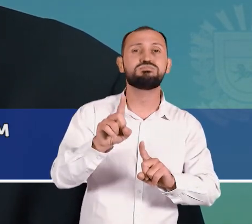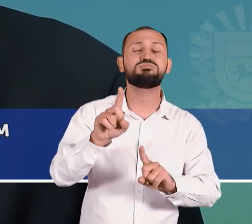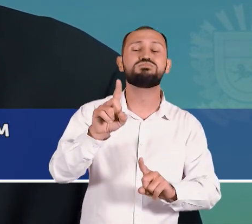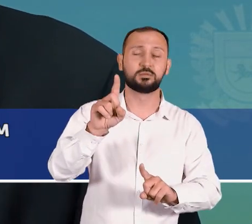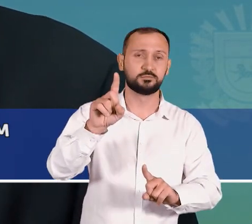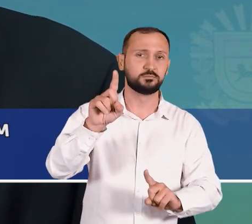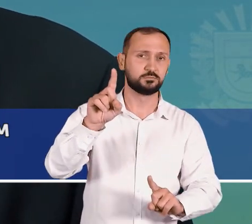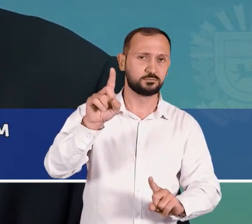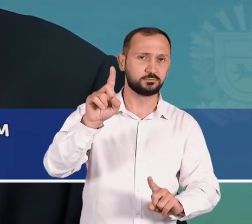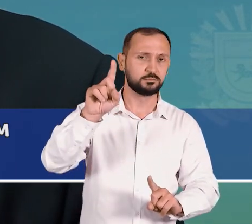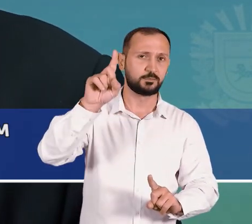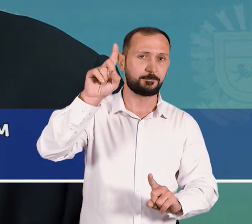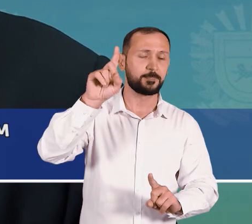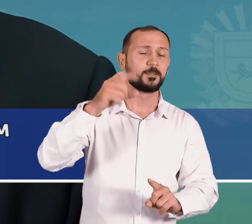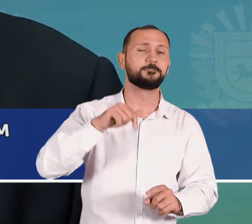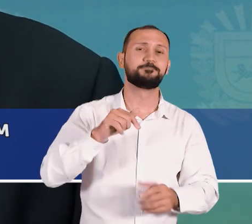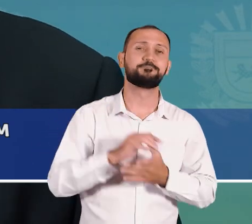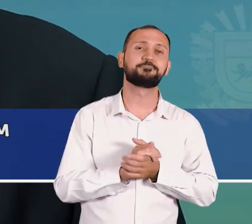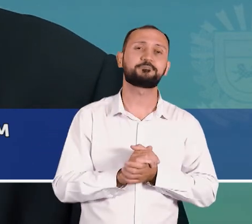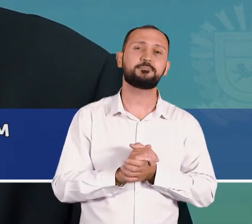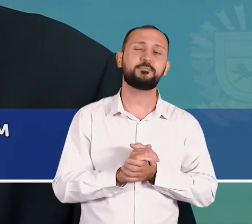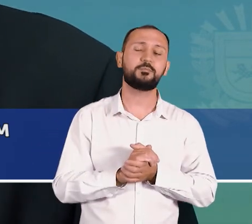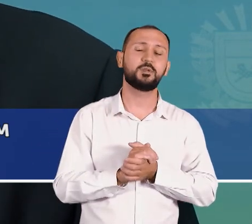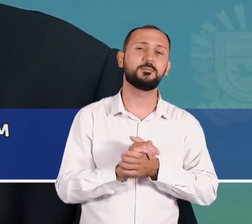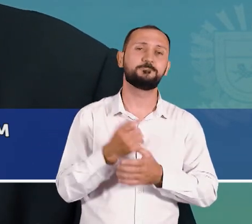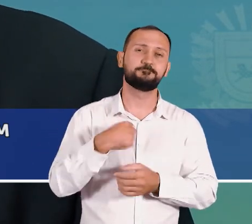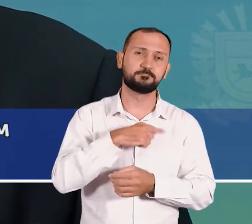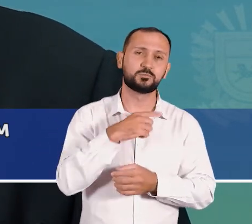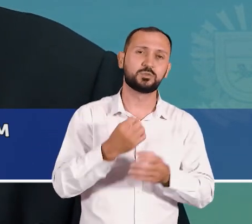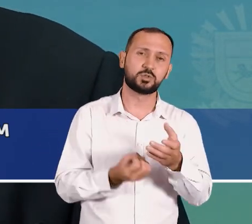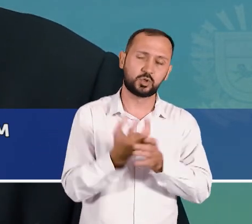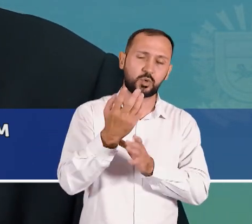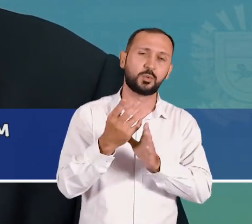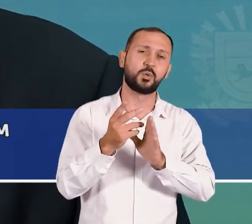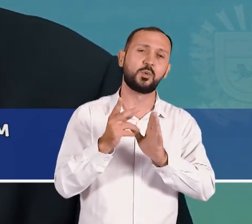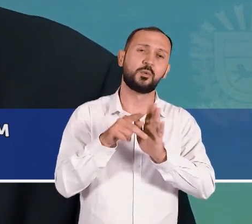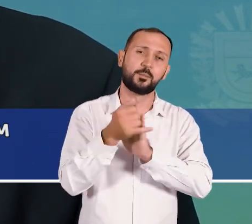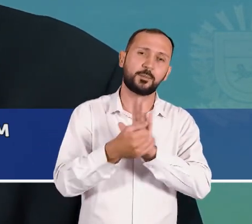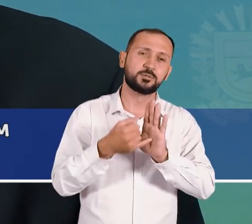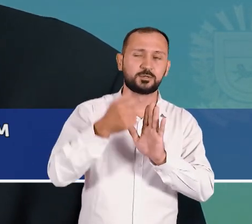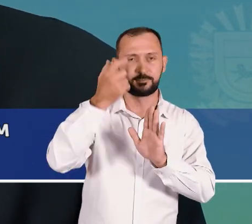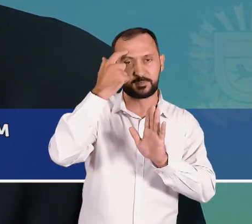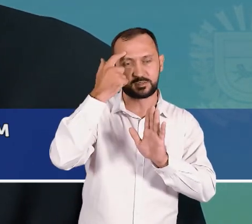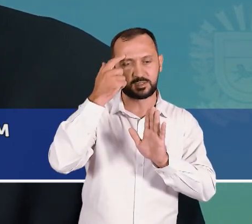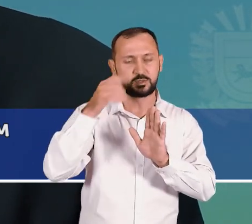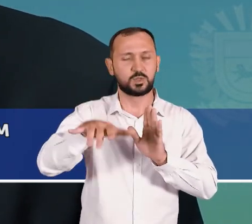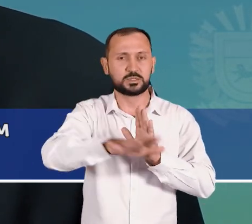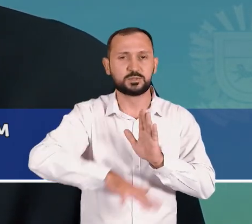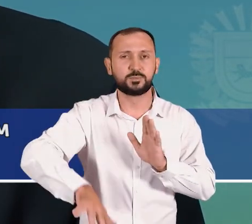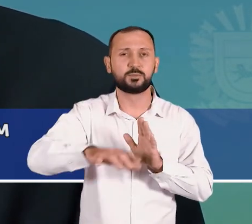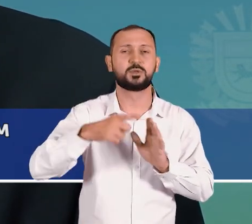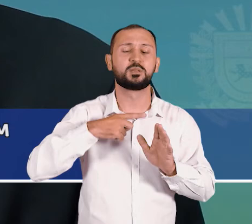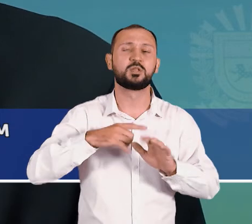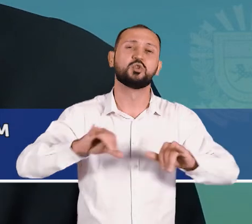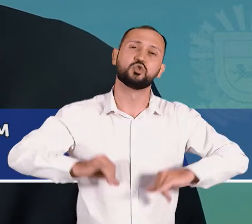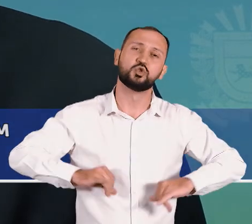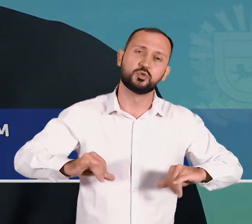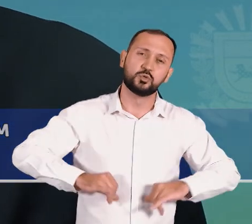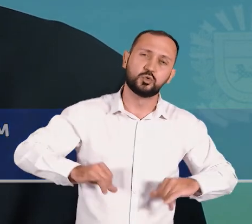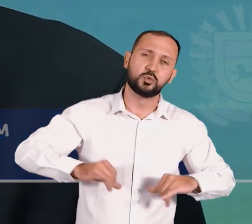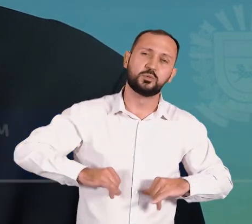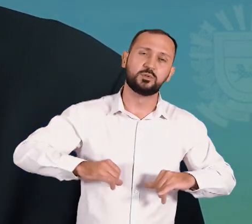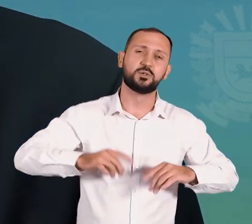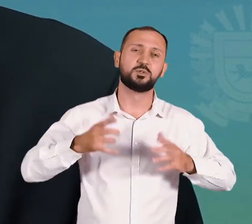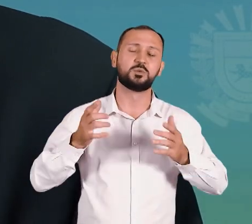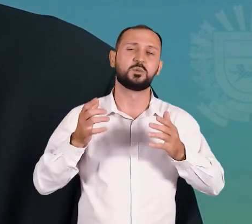muito, é um grande número. Então nós elaboramos esse projeto pensando nessas pessoas que têm